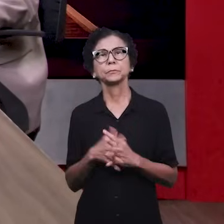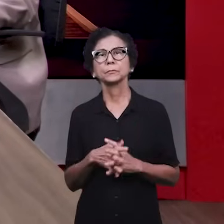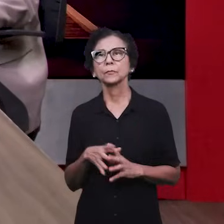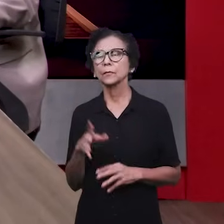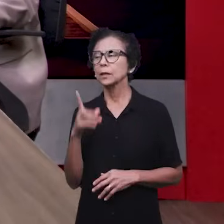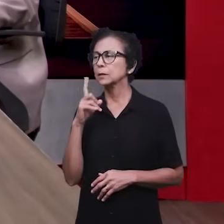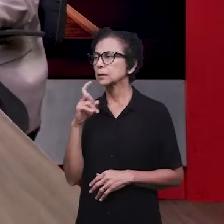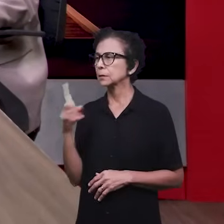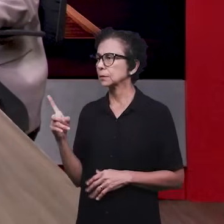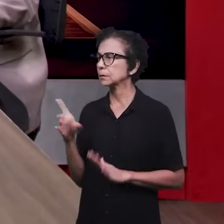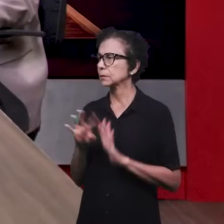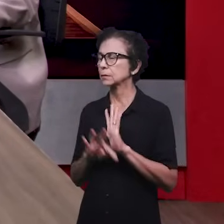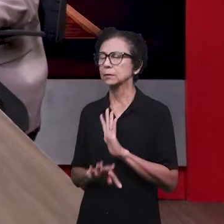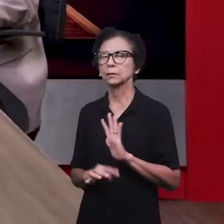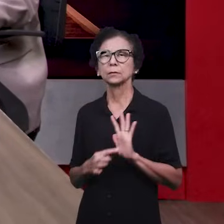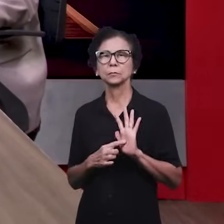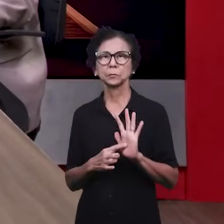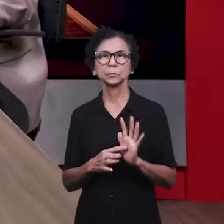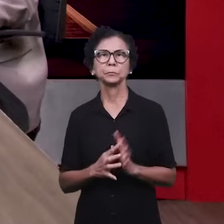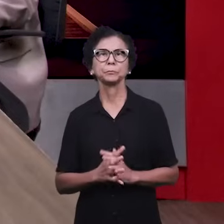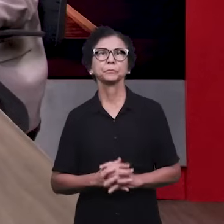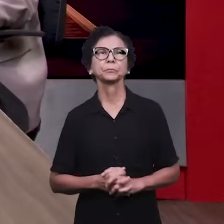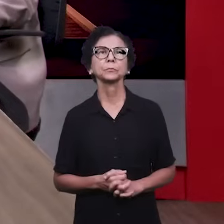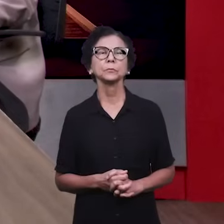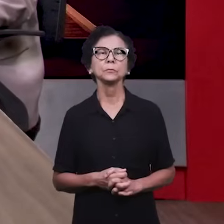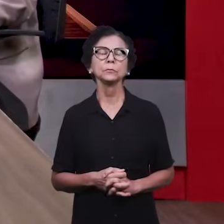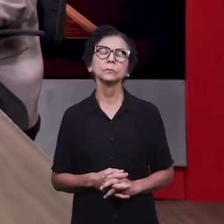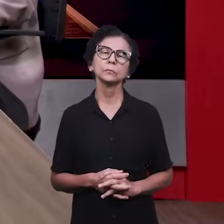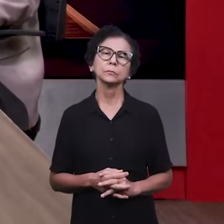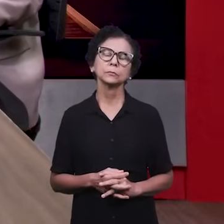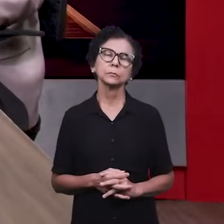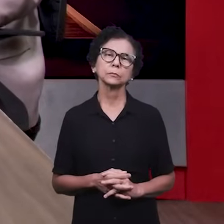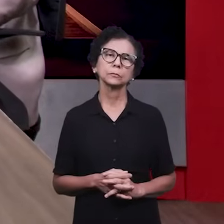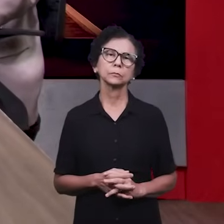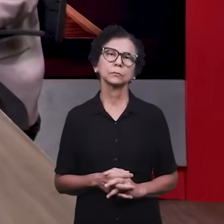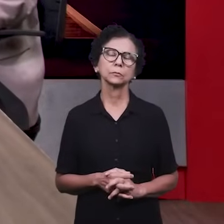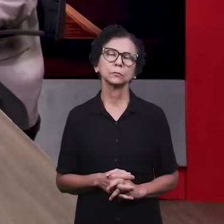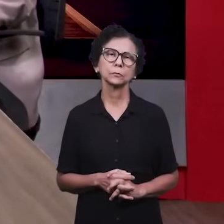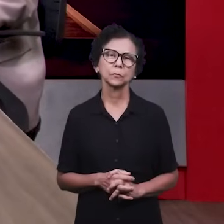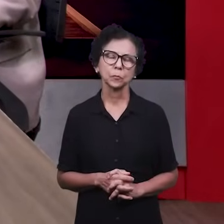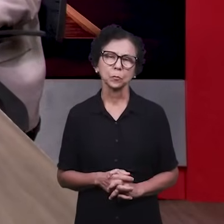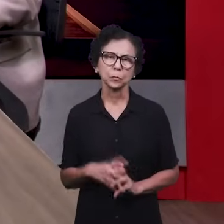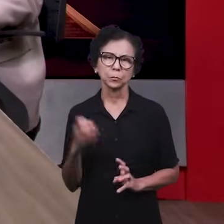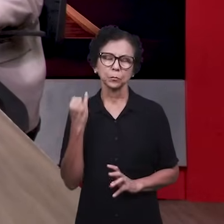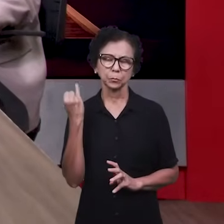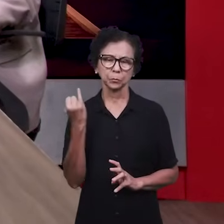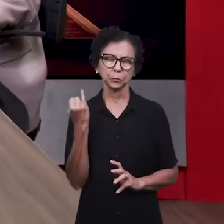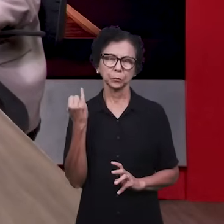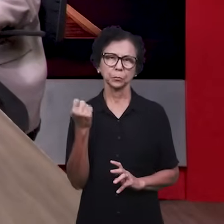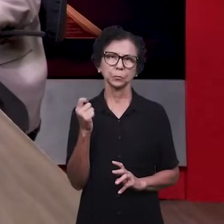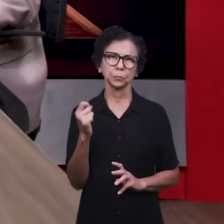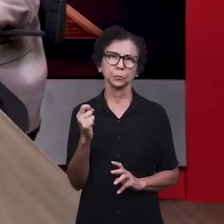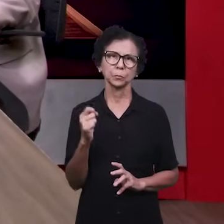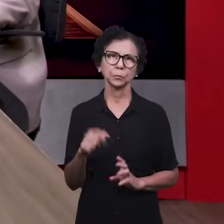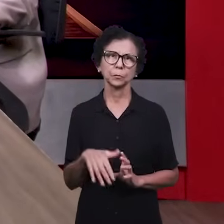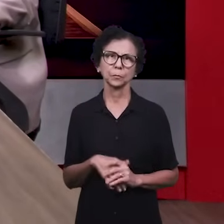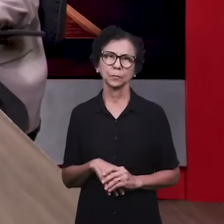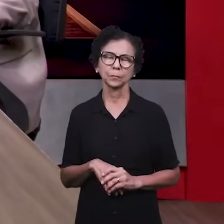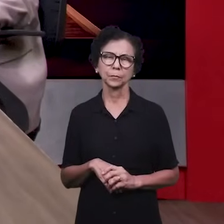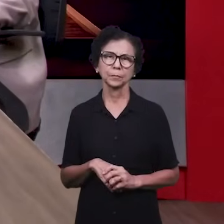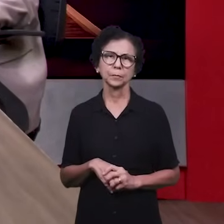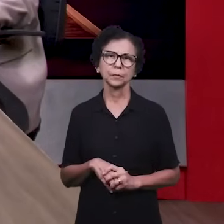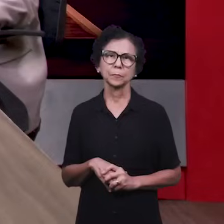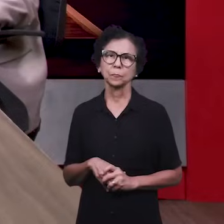Muito bom, interessante esse texto que foi citado, ele nos chama a atenção para um ponto bem importante, porque ele diz